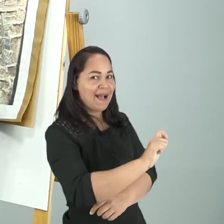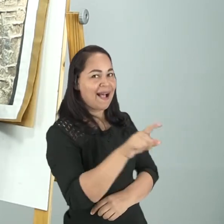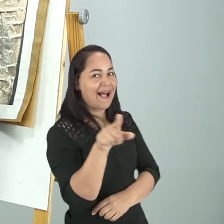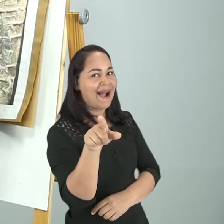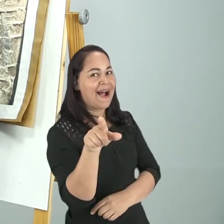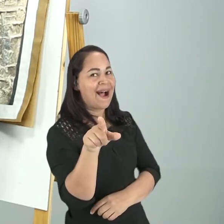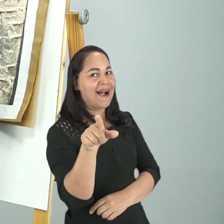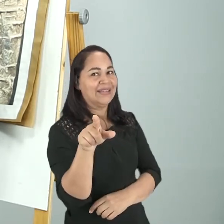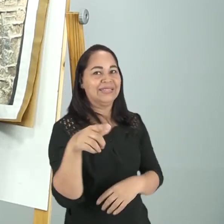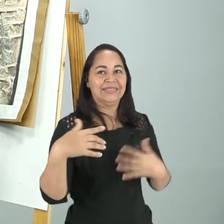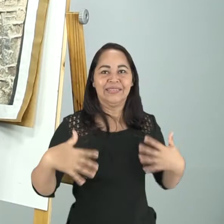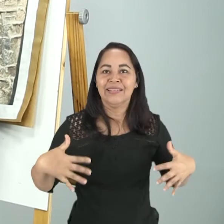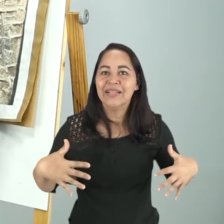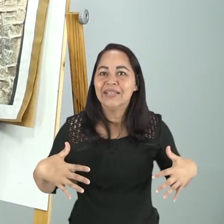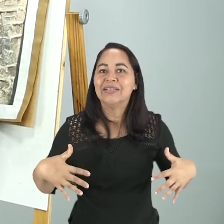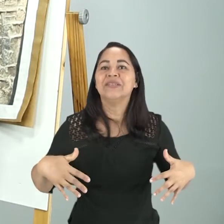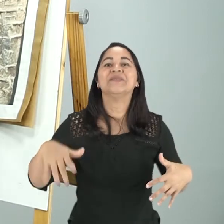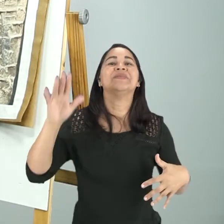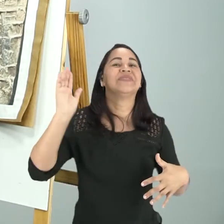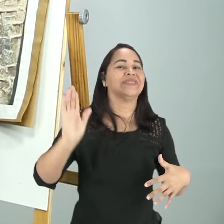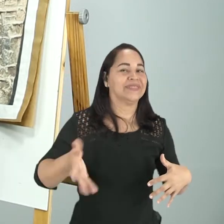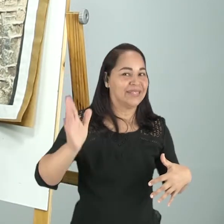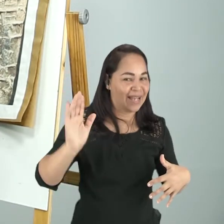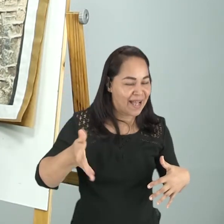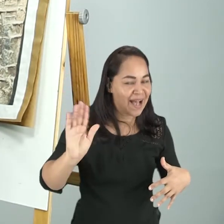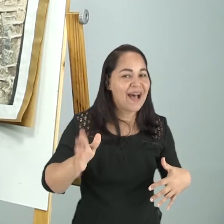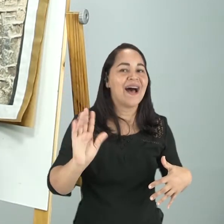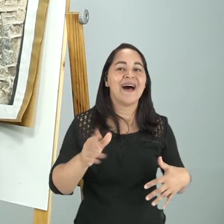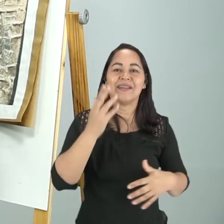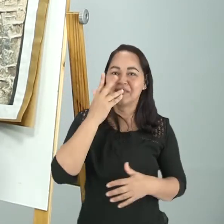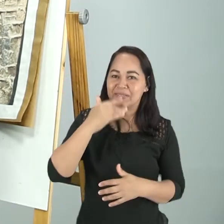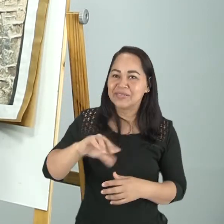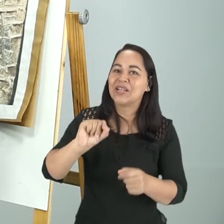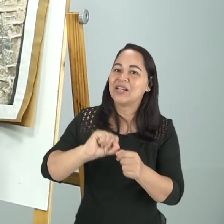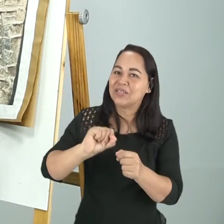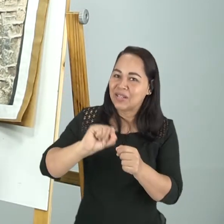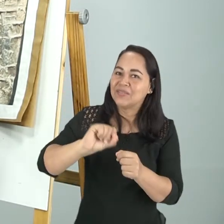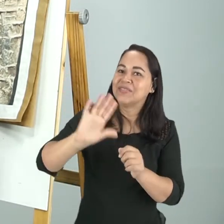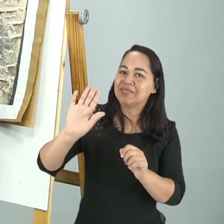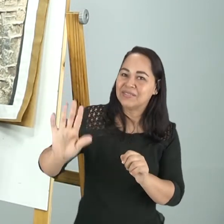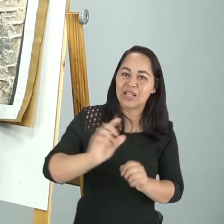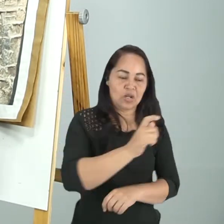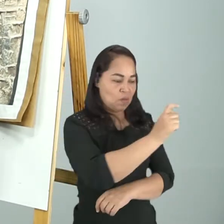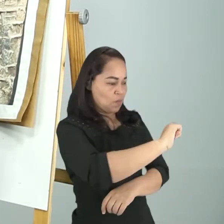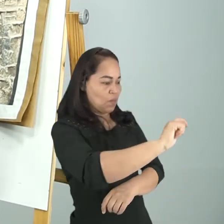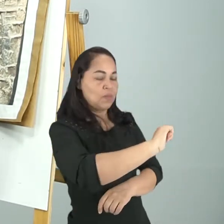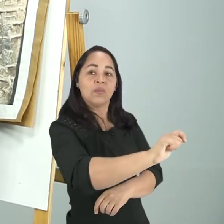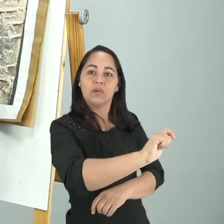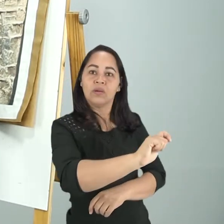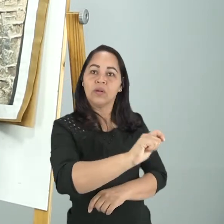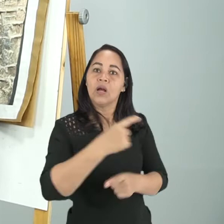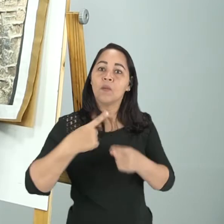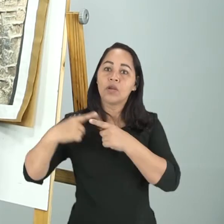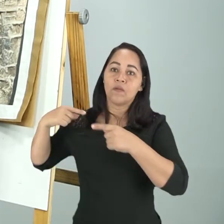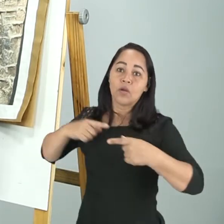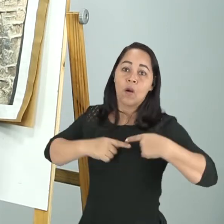Ah, ufa, ainda bem, né? Todo mundo já teve essa fase, né? De desenhar na parede. Sabia que isso é uma